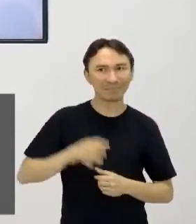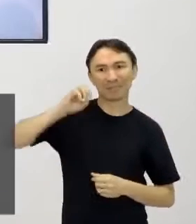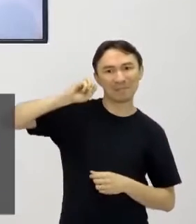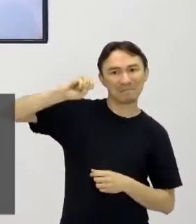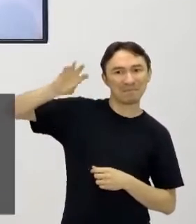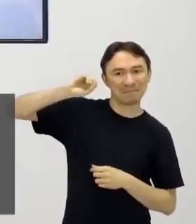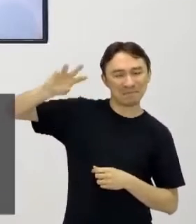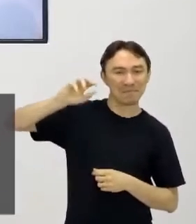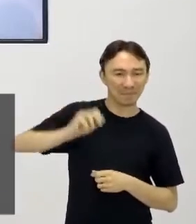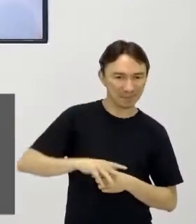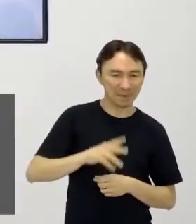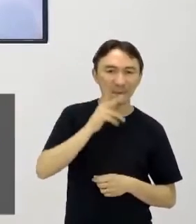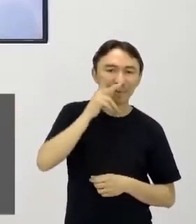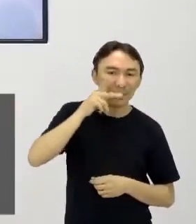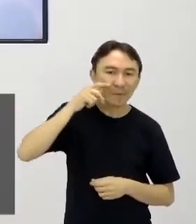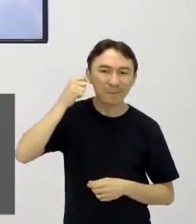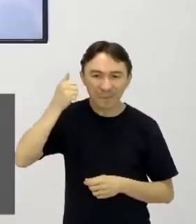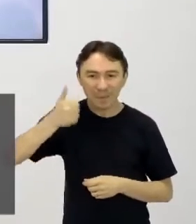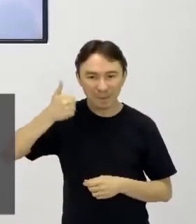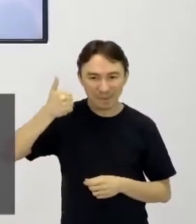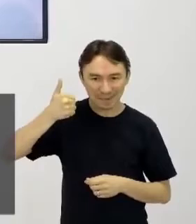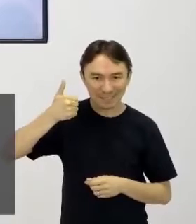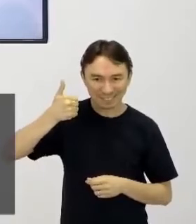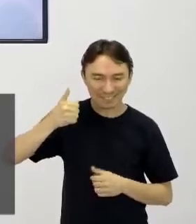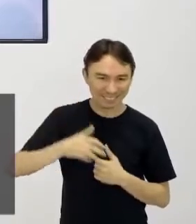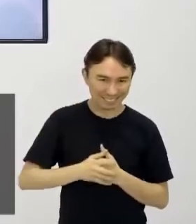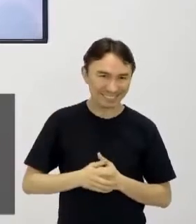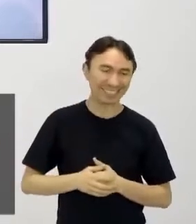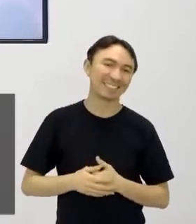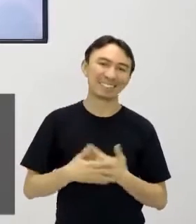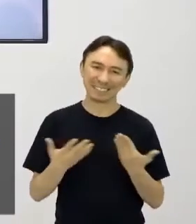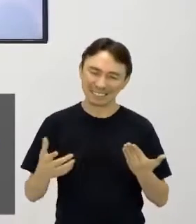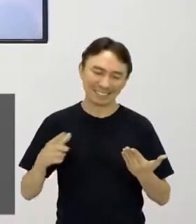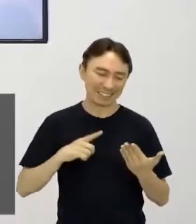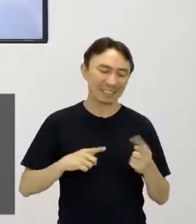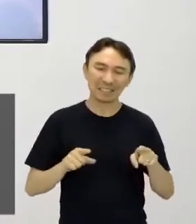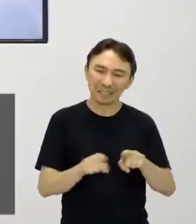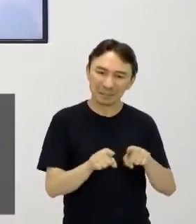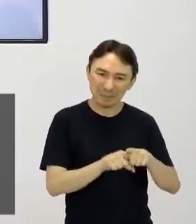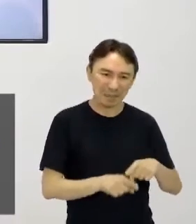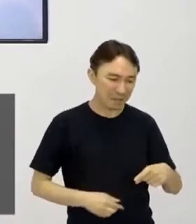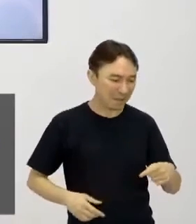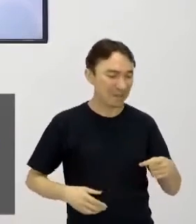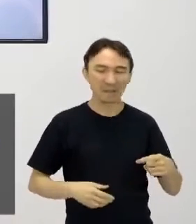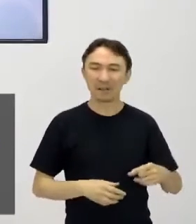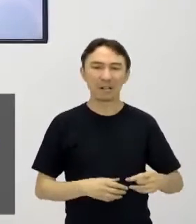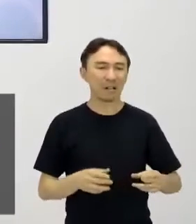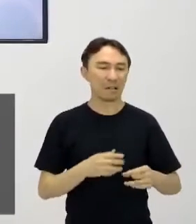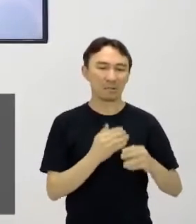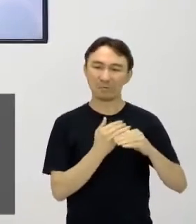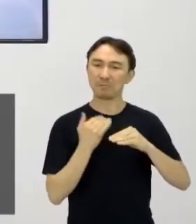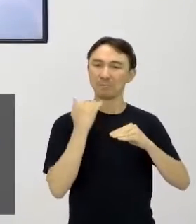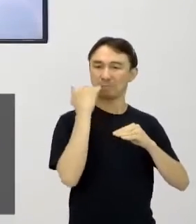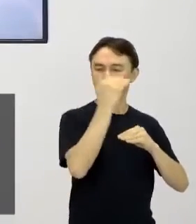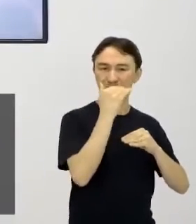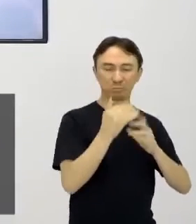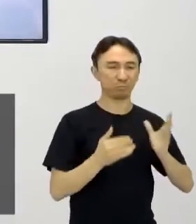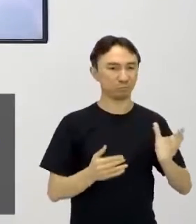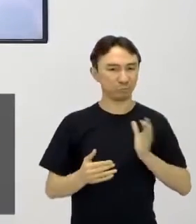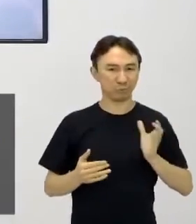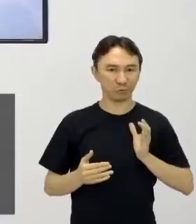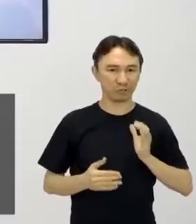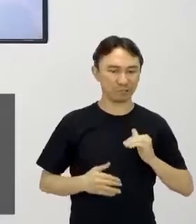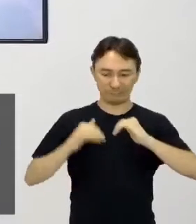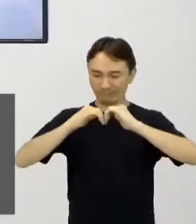nesse momento. Nós temos aí a elite também que está polarizada entre liberais e conservadores. Nós temos os